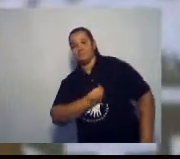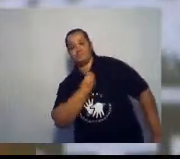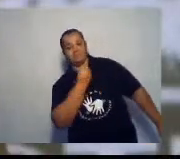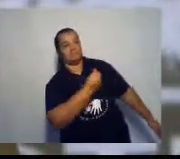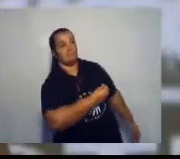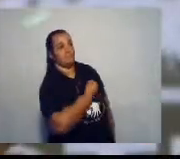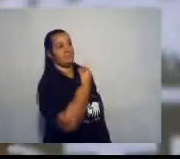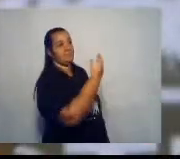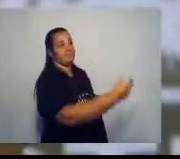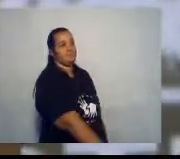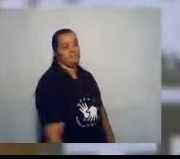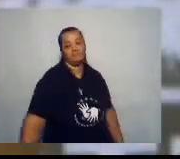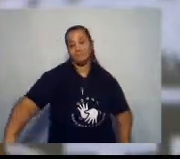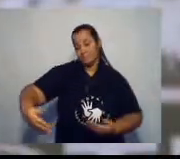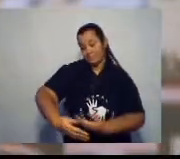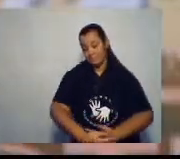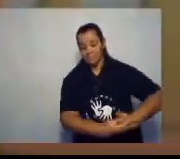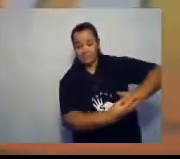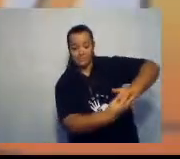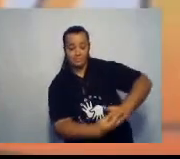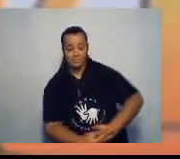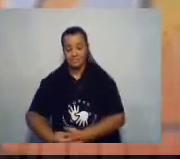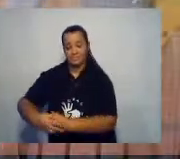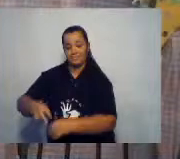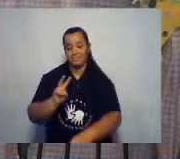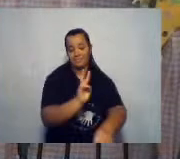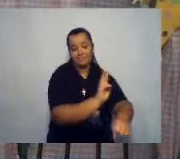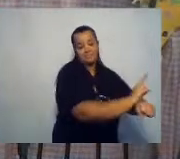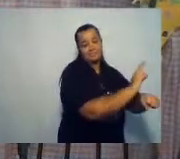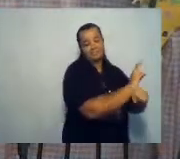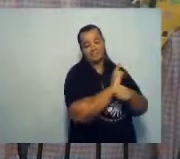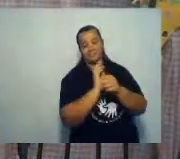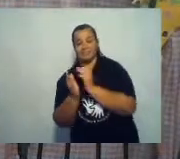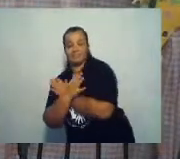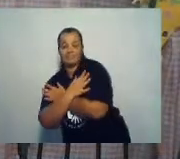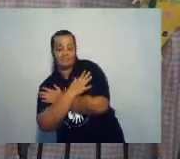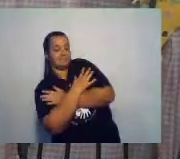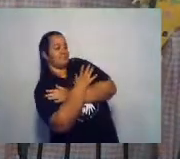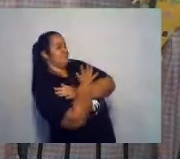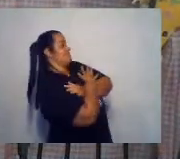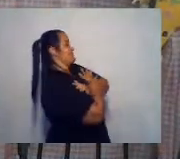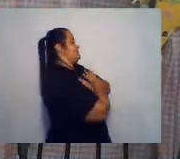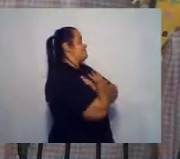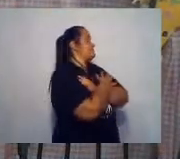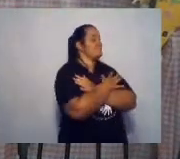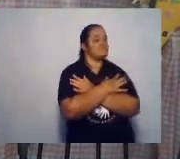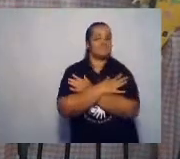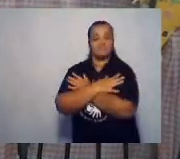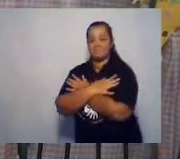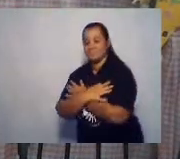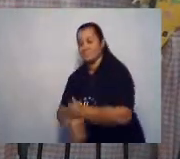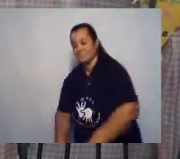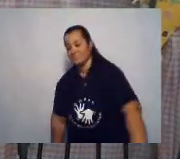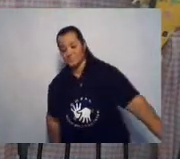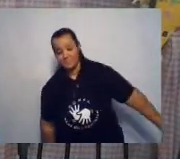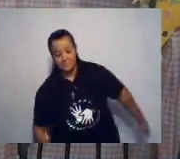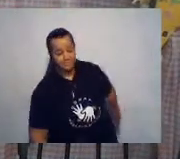viver comigo. O seu colo é o meu abrigo.